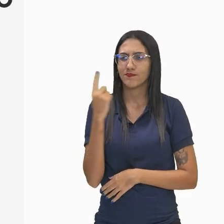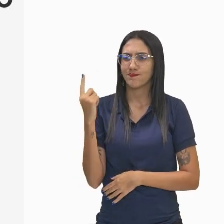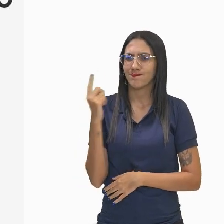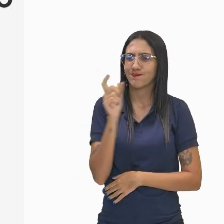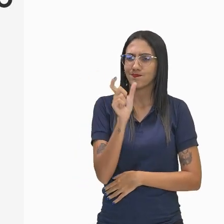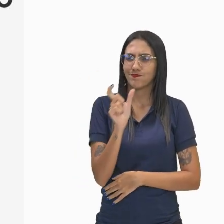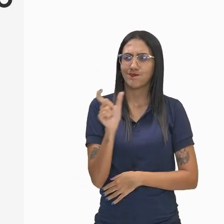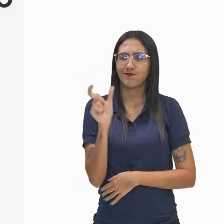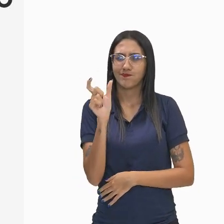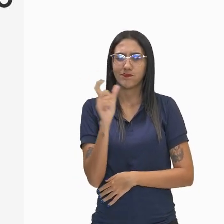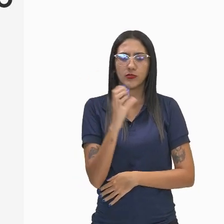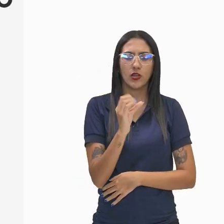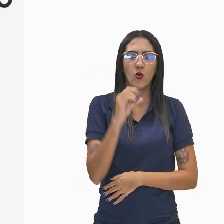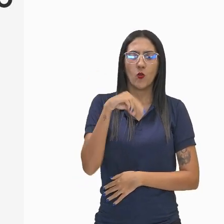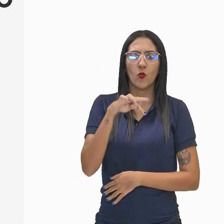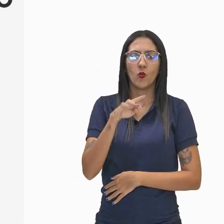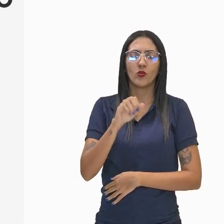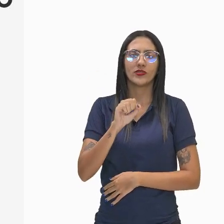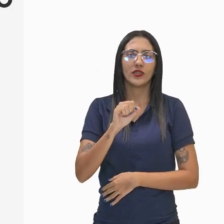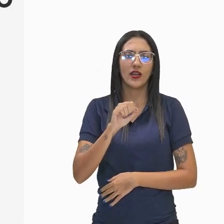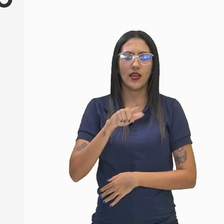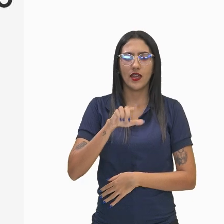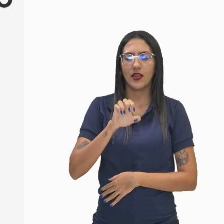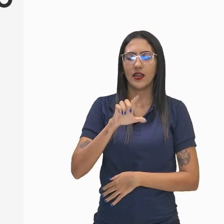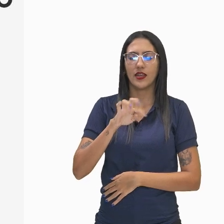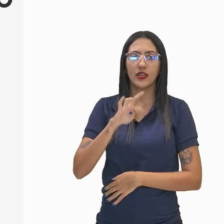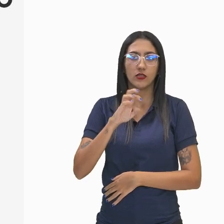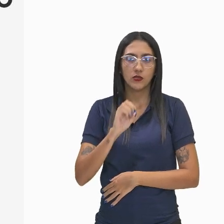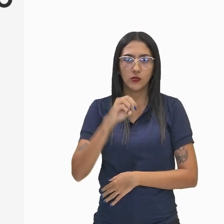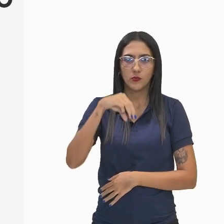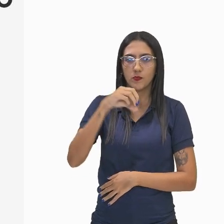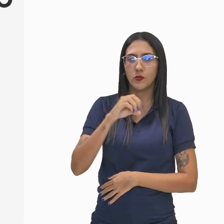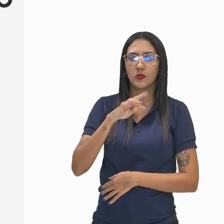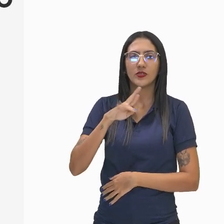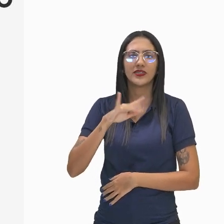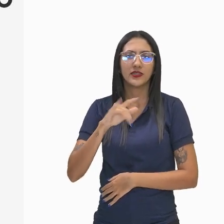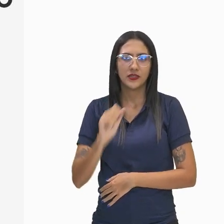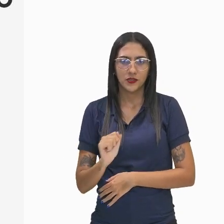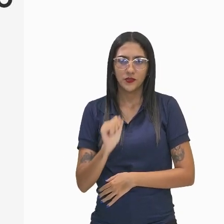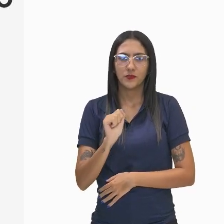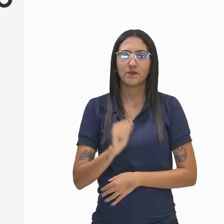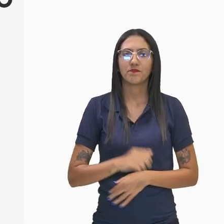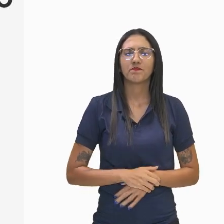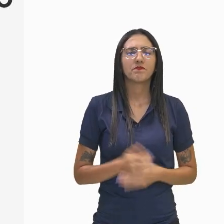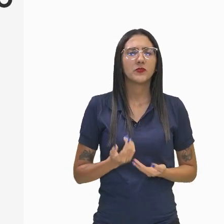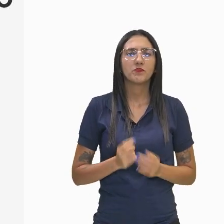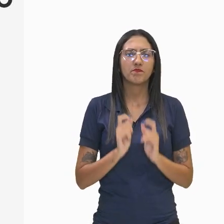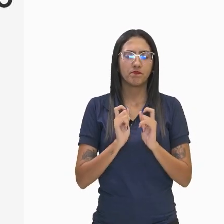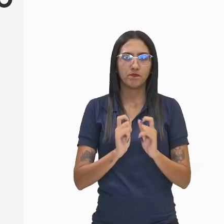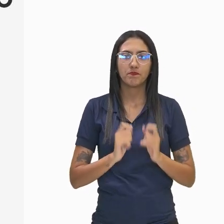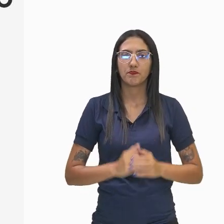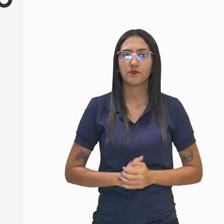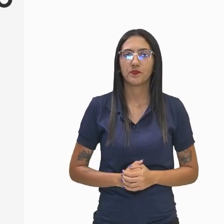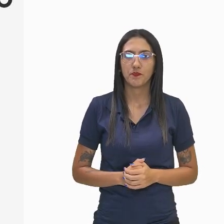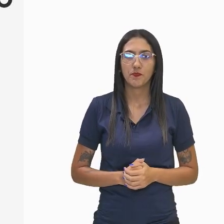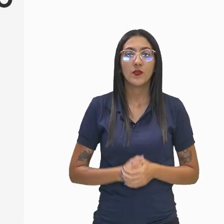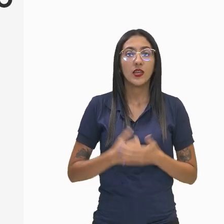contra-eletromotriz. É a força contra-eletromotriz de um receptor. Os receptores, eles possuem essa